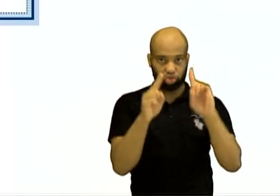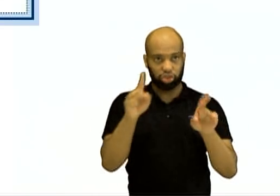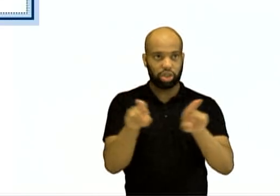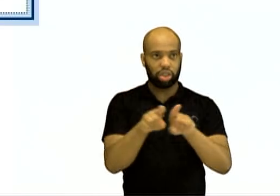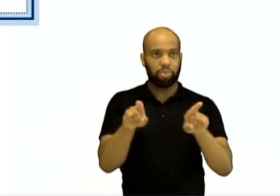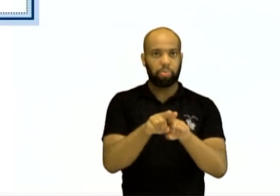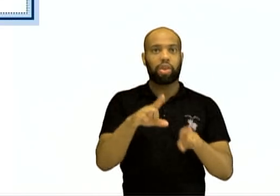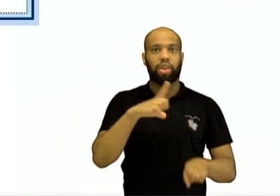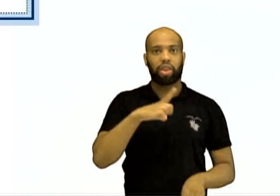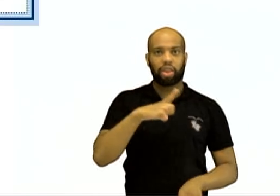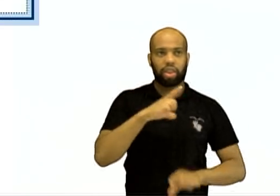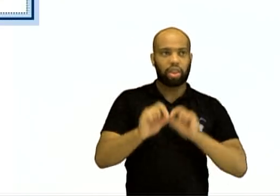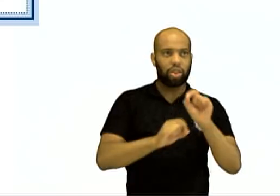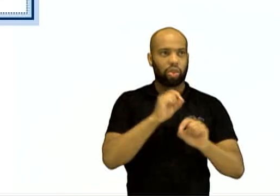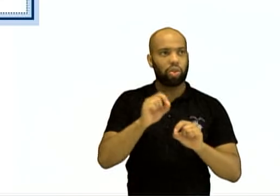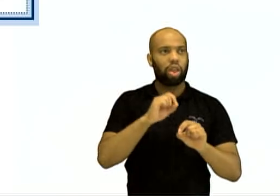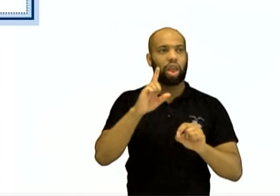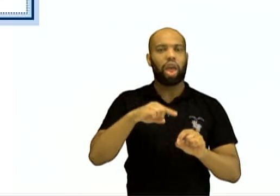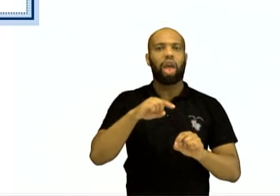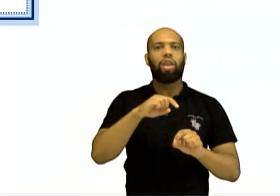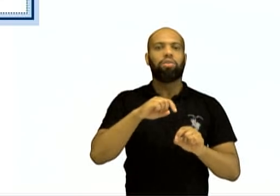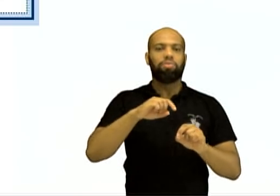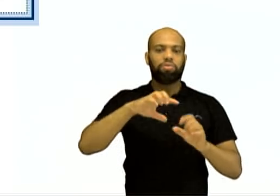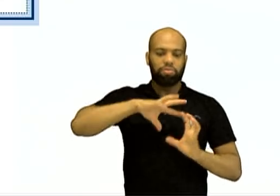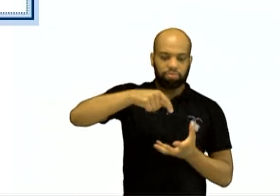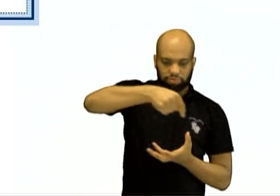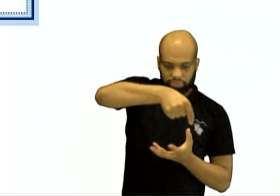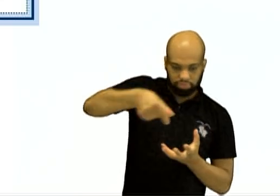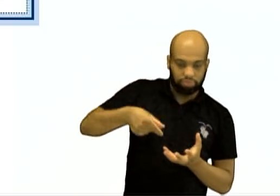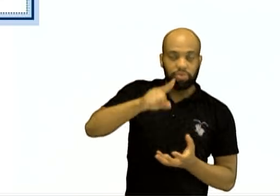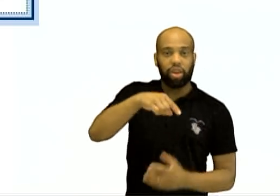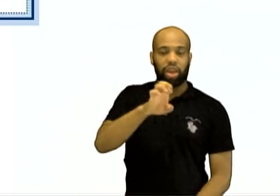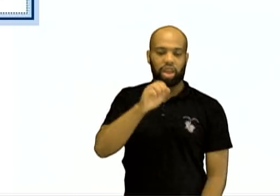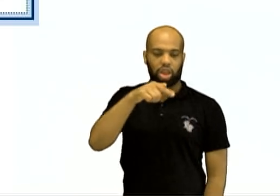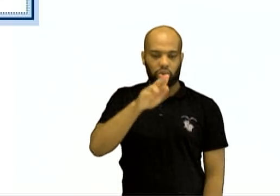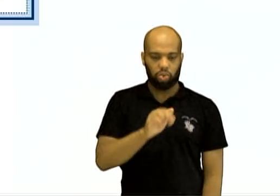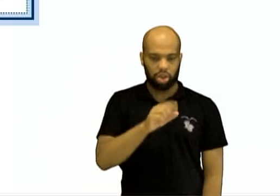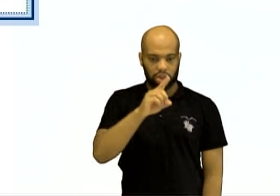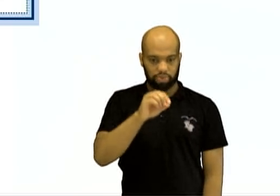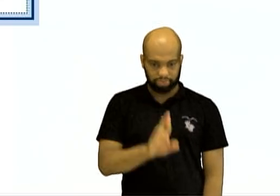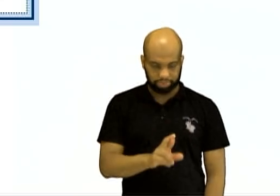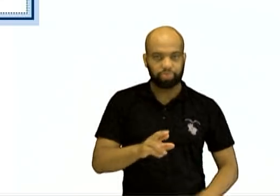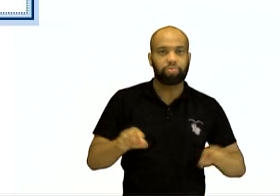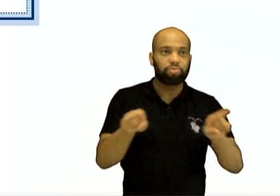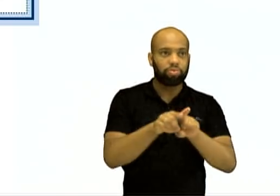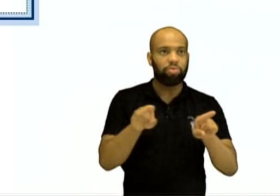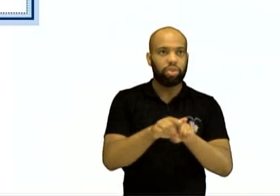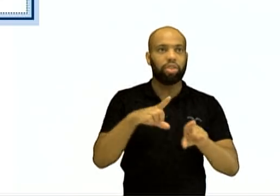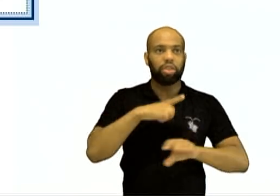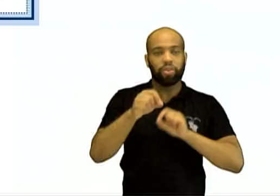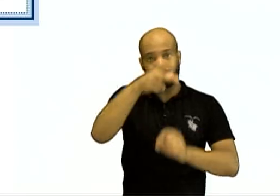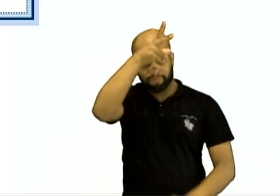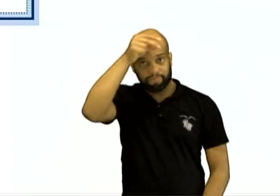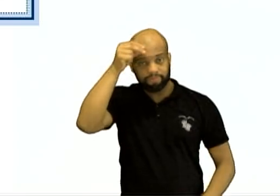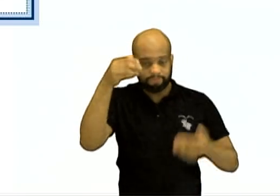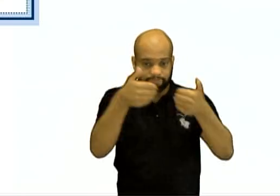esse termo é usado para os estados. Então, tem o Brasil, as divisas estaduais e os